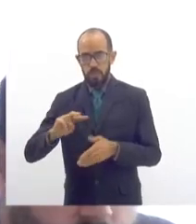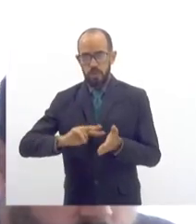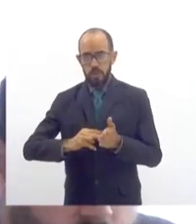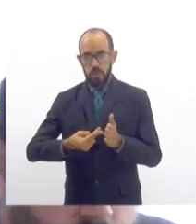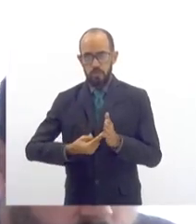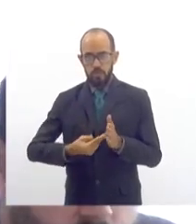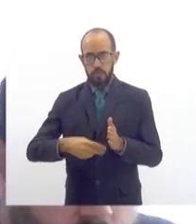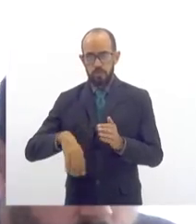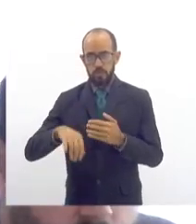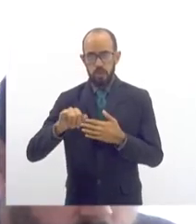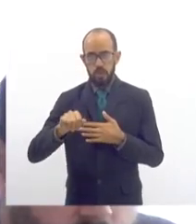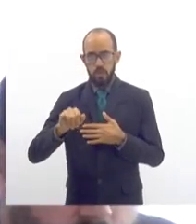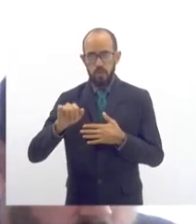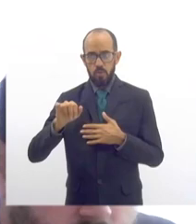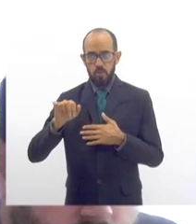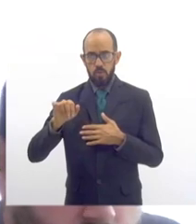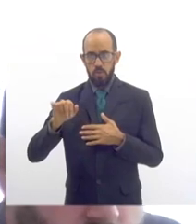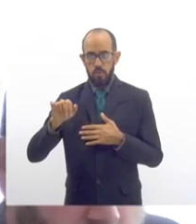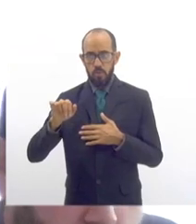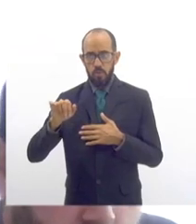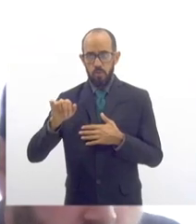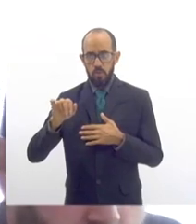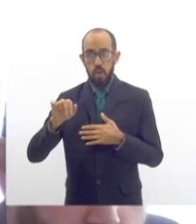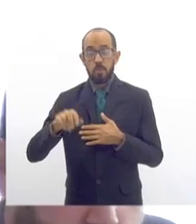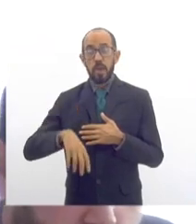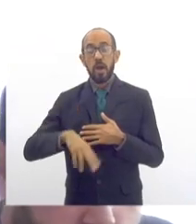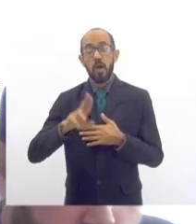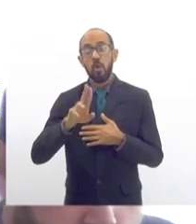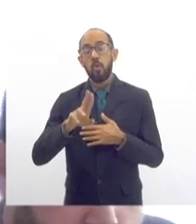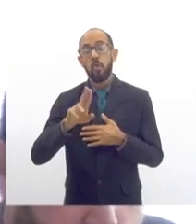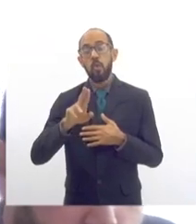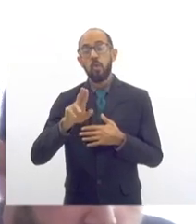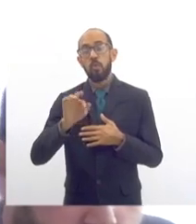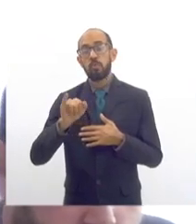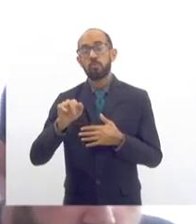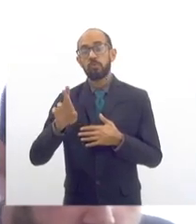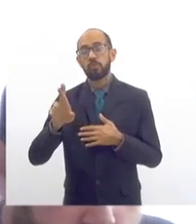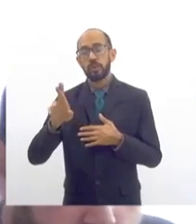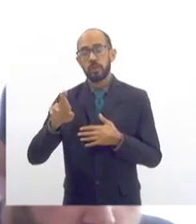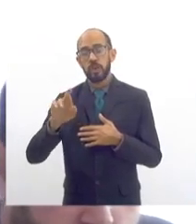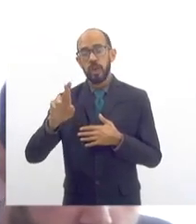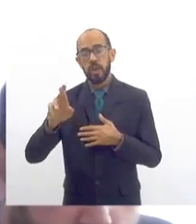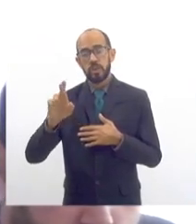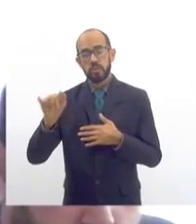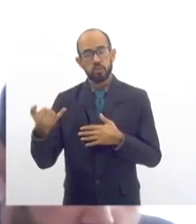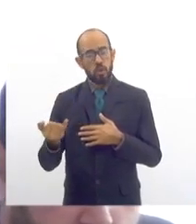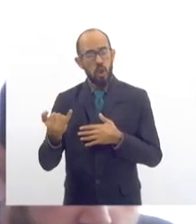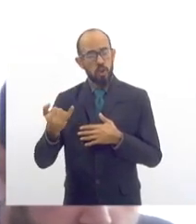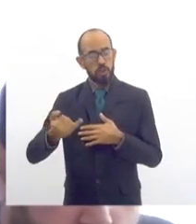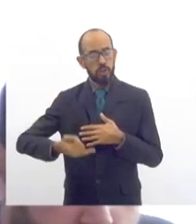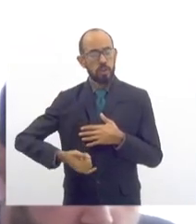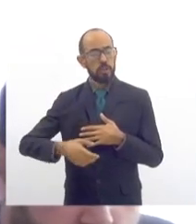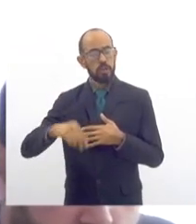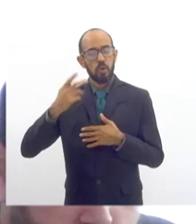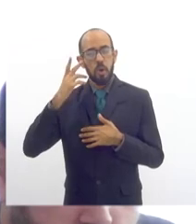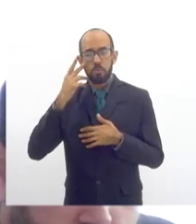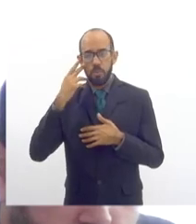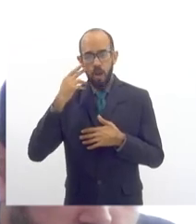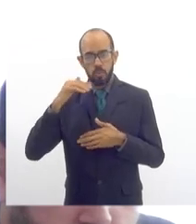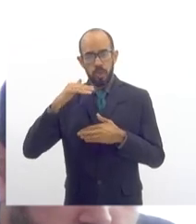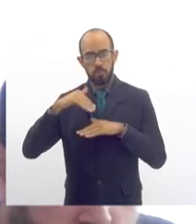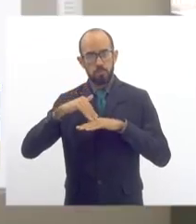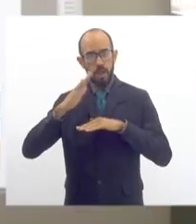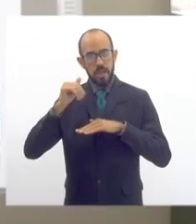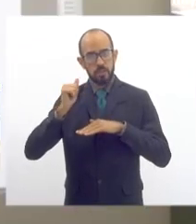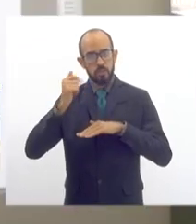pela UFIRJ, que sempre está acima, sempre, mas não vou afirmar sempre, mas historicamente vem estando acima do